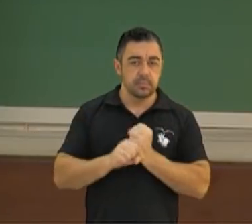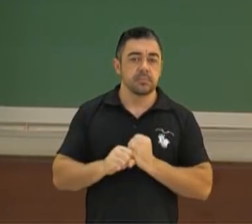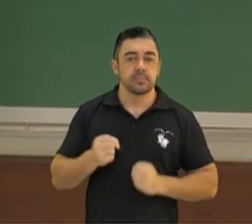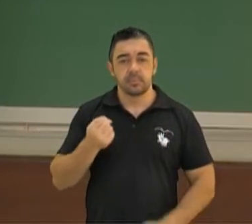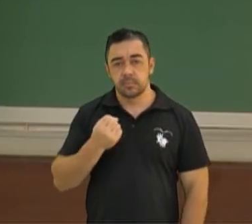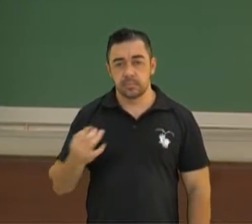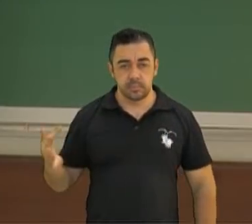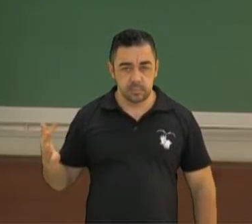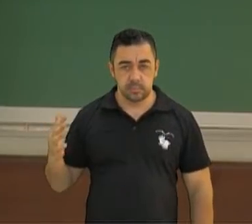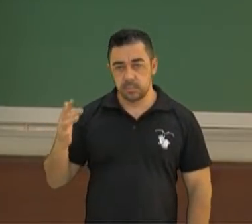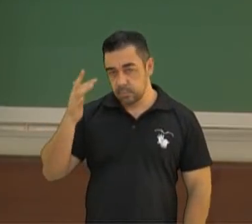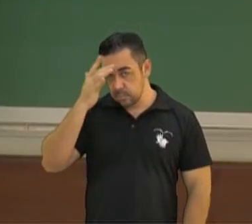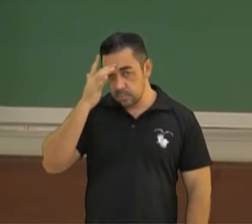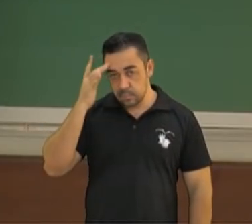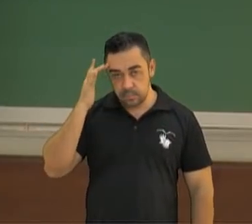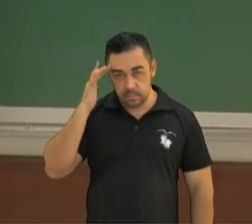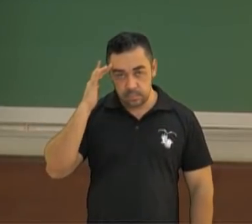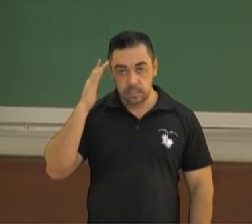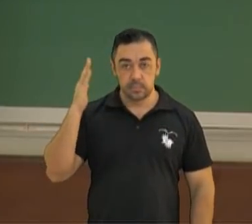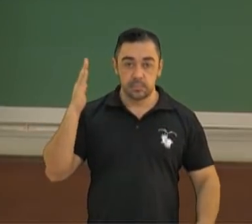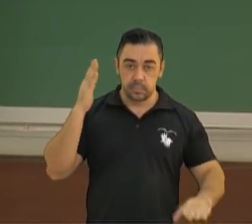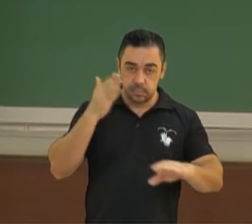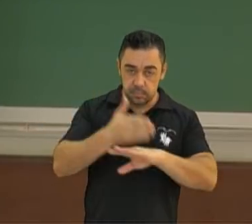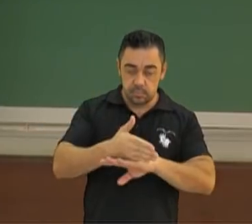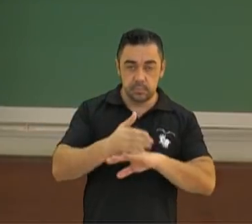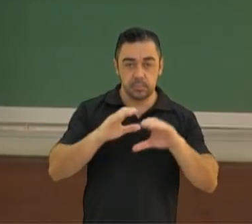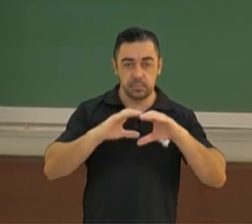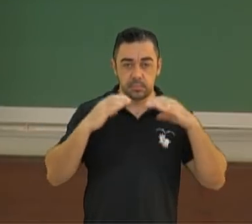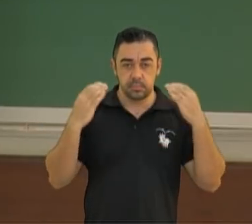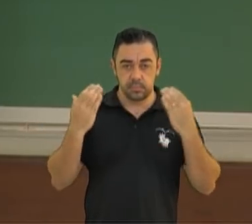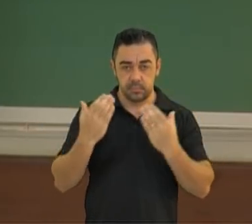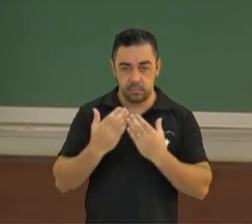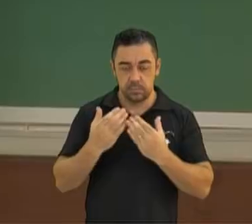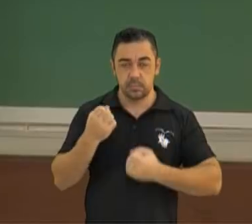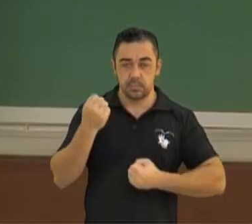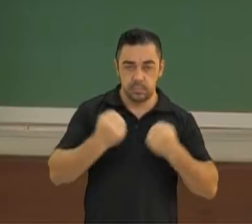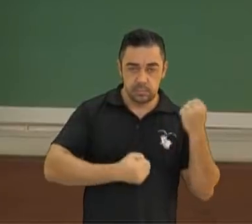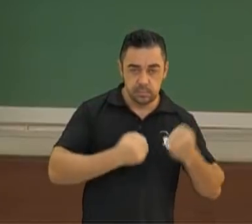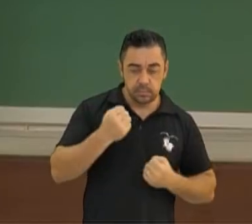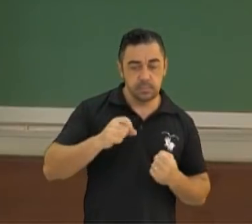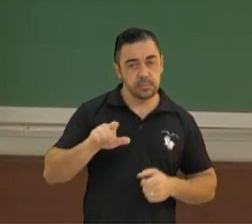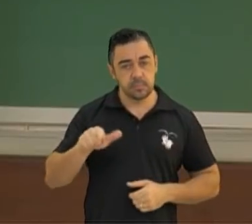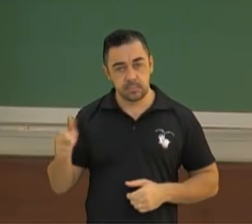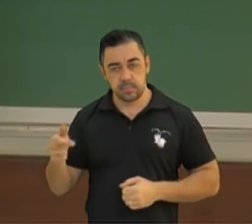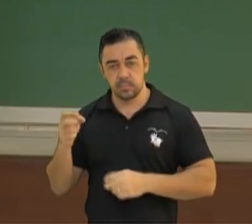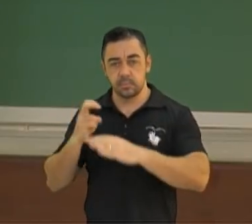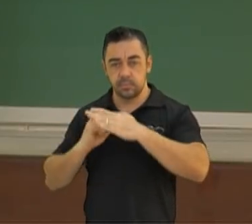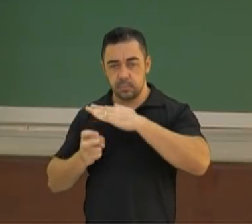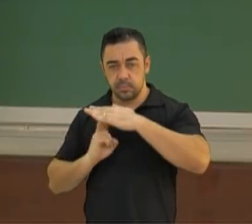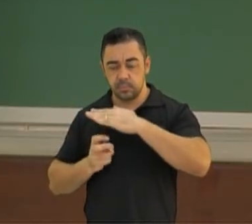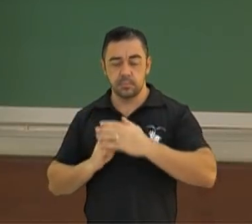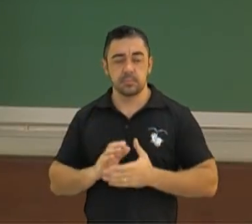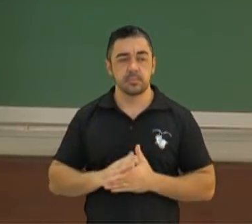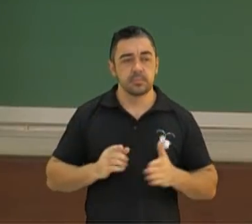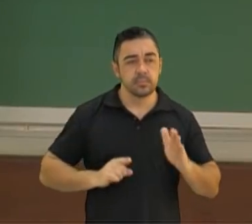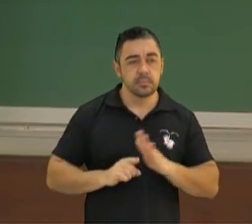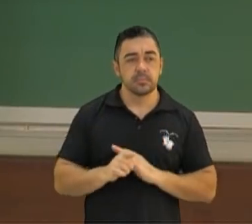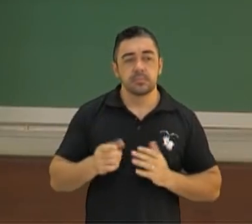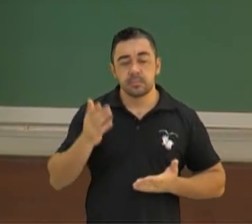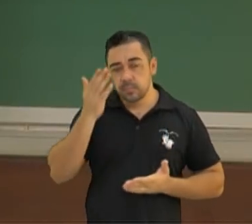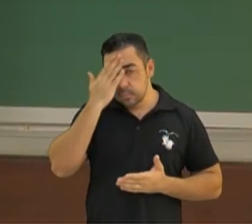calculando as quantidades de pessoas que foram a esse congresso de carro e metrô. Ele quer saber